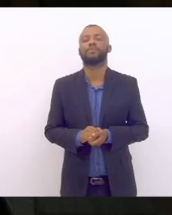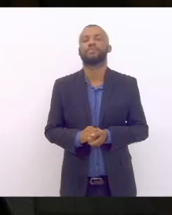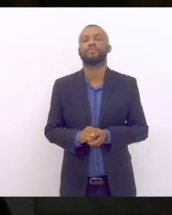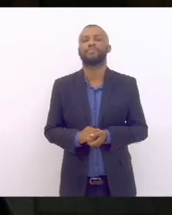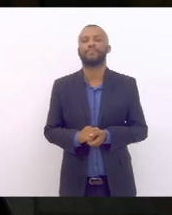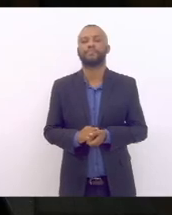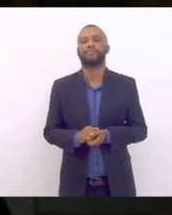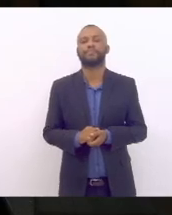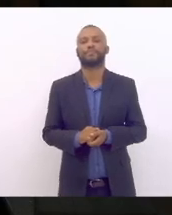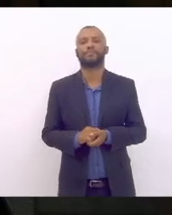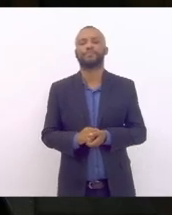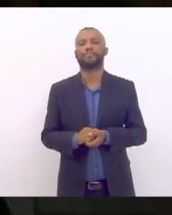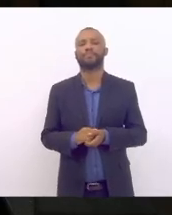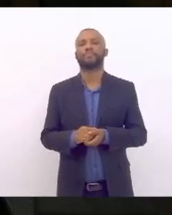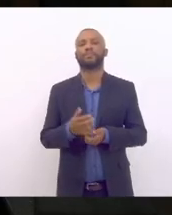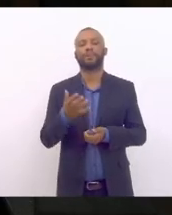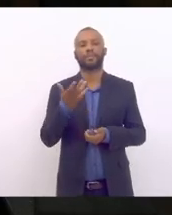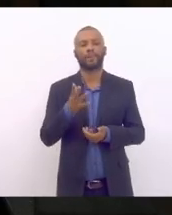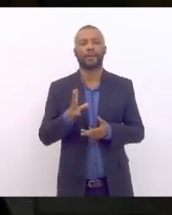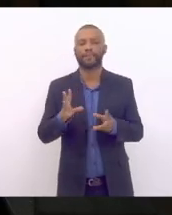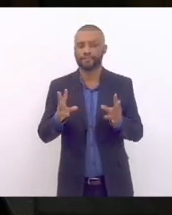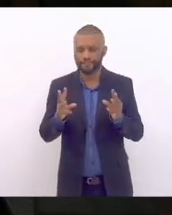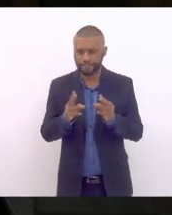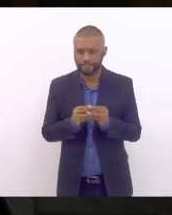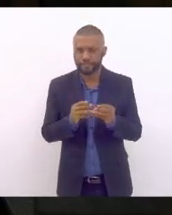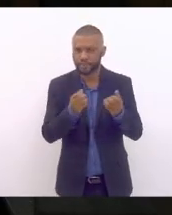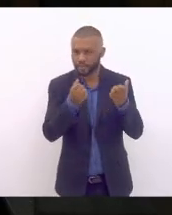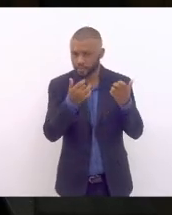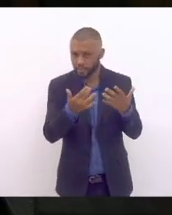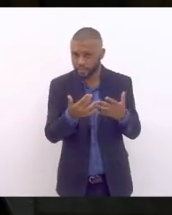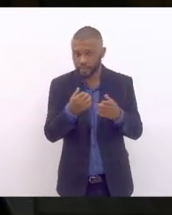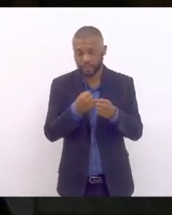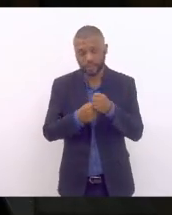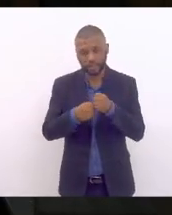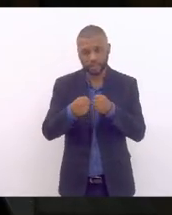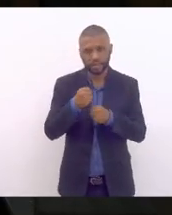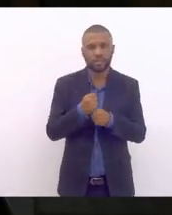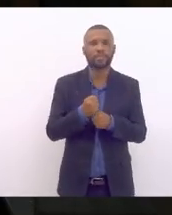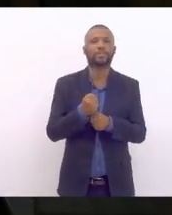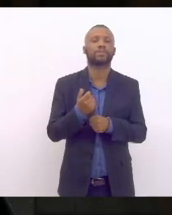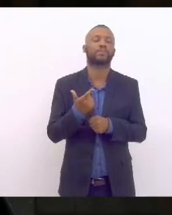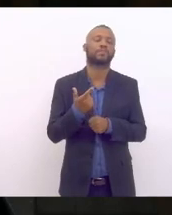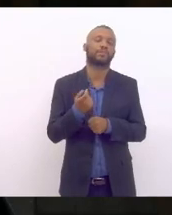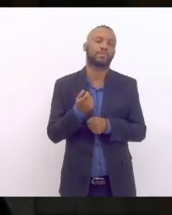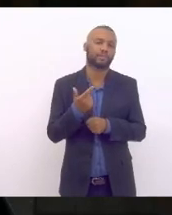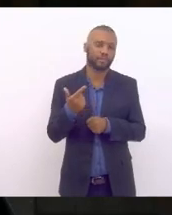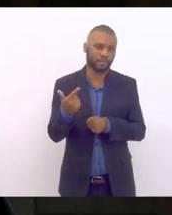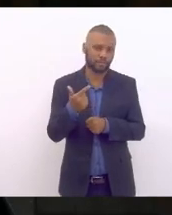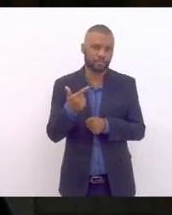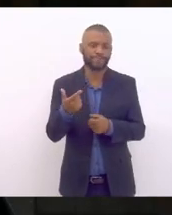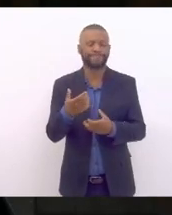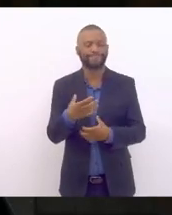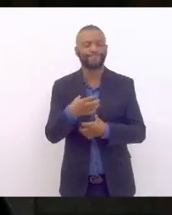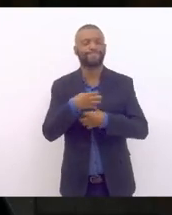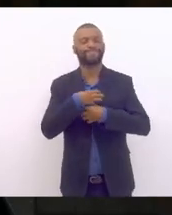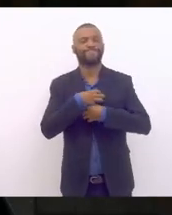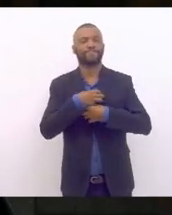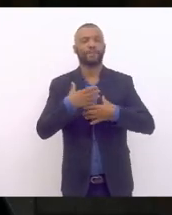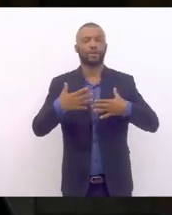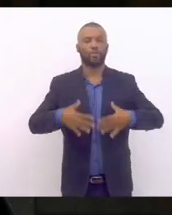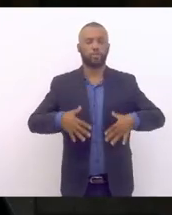quero dizer que neste ano de 2002 meus sentimentos